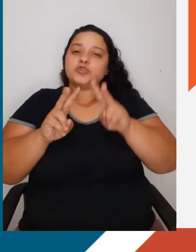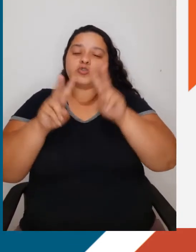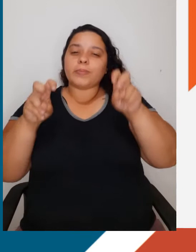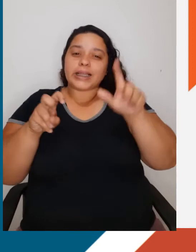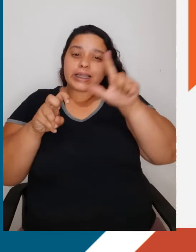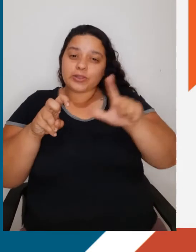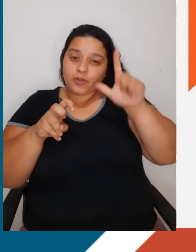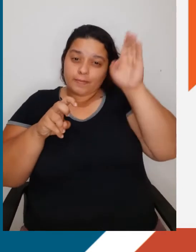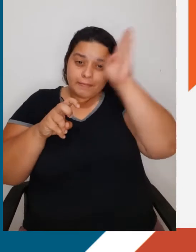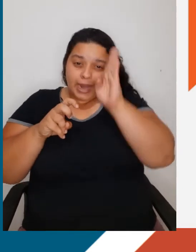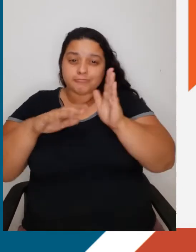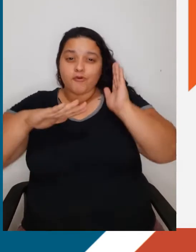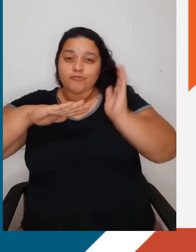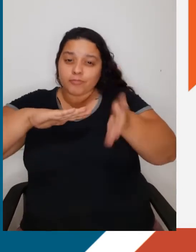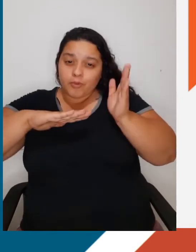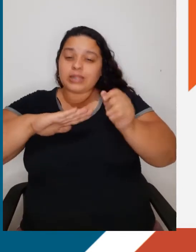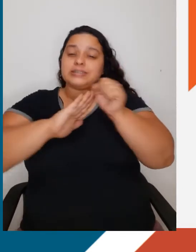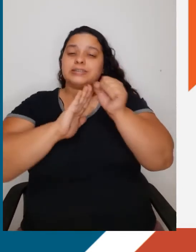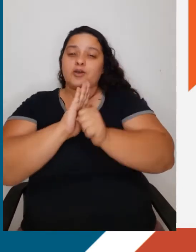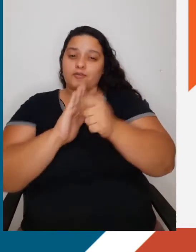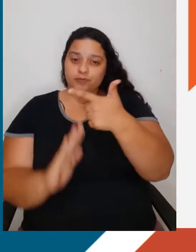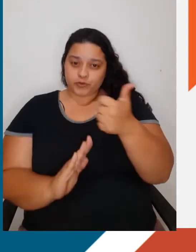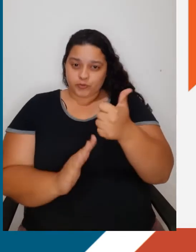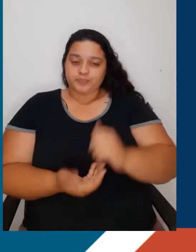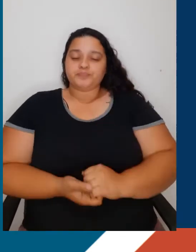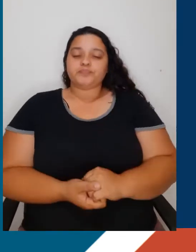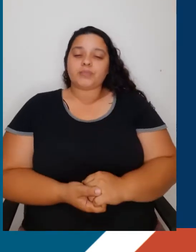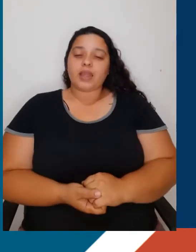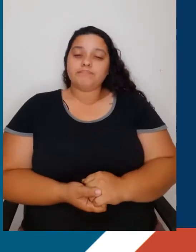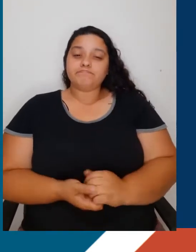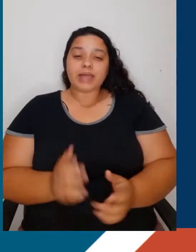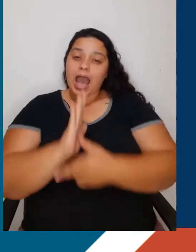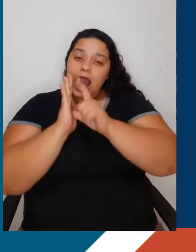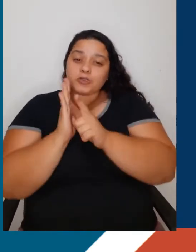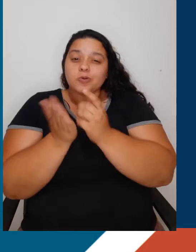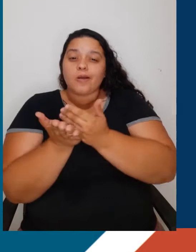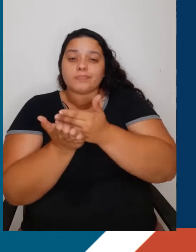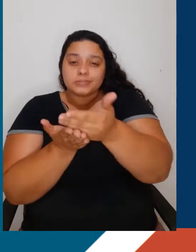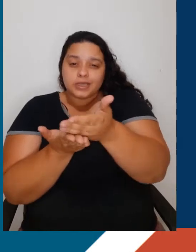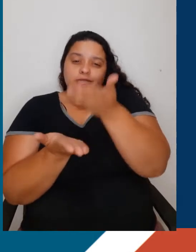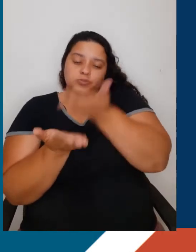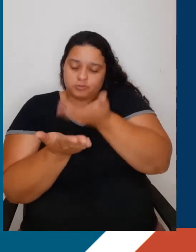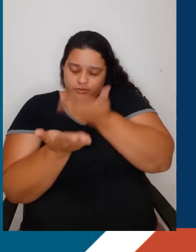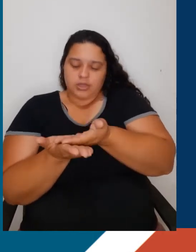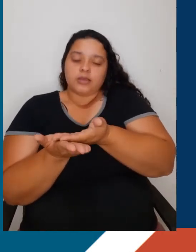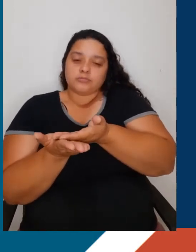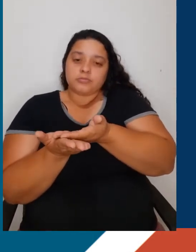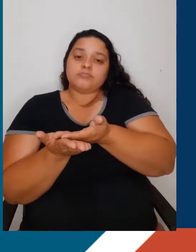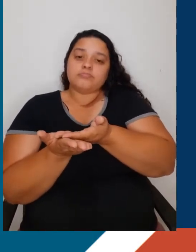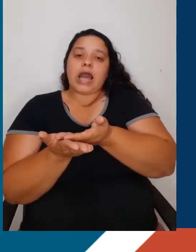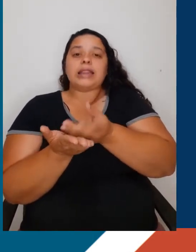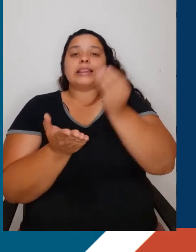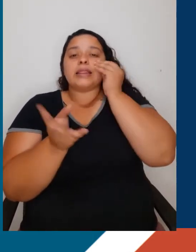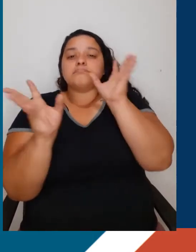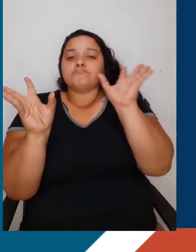trataremos sobre a literatura brasileira contemporânea no século XXI. Antes de iniciar o conteúdo da literatura do século XXI,